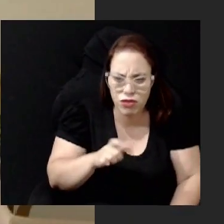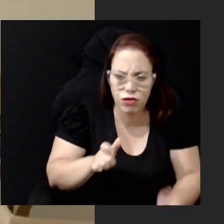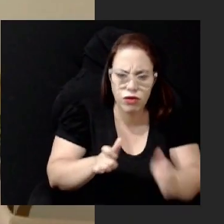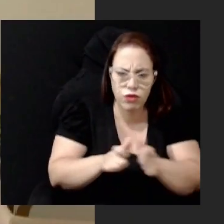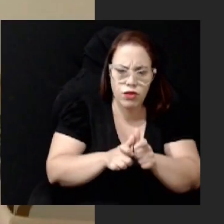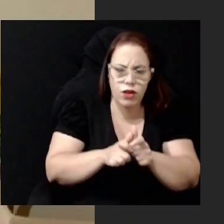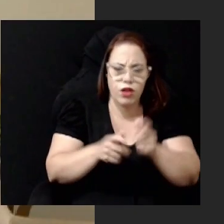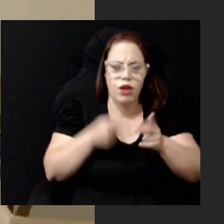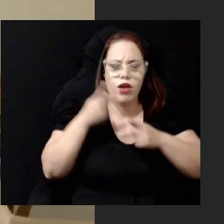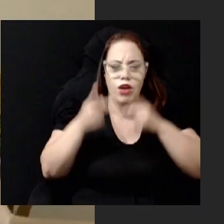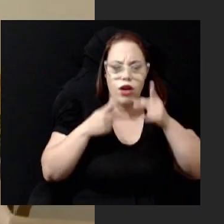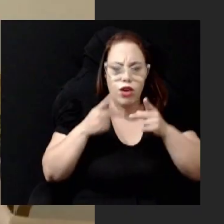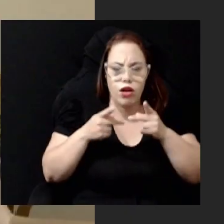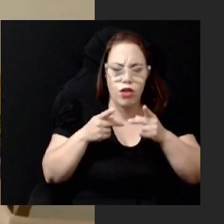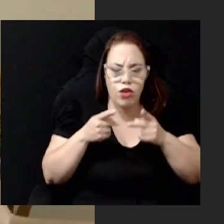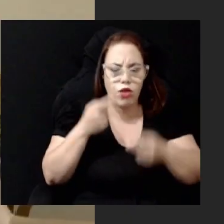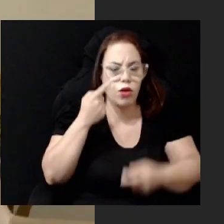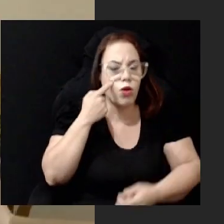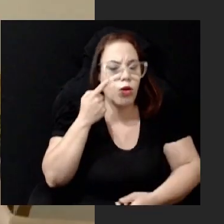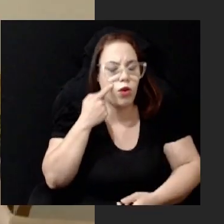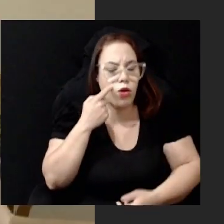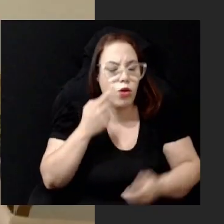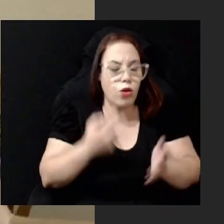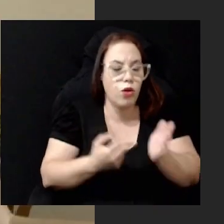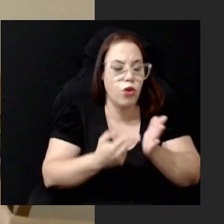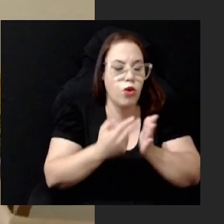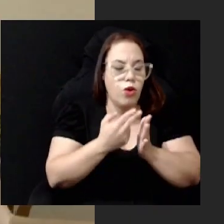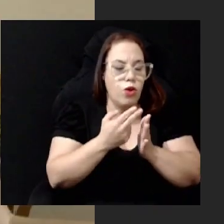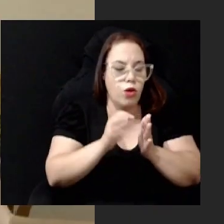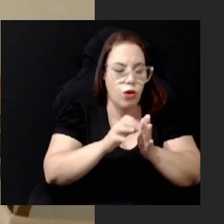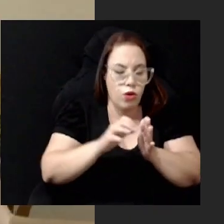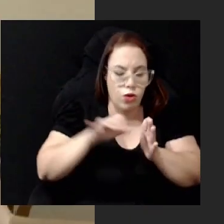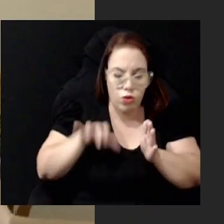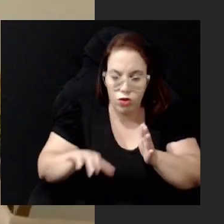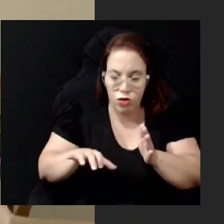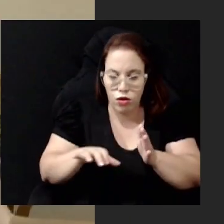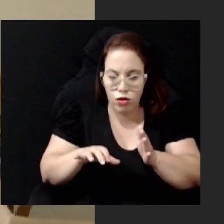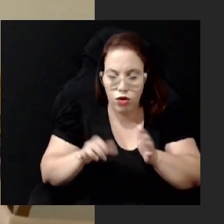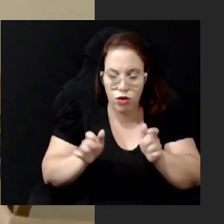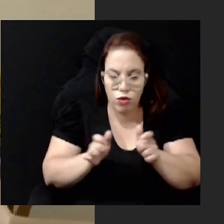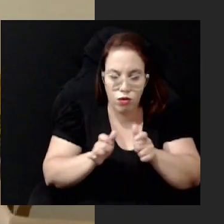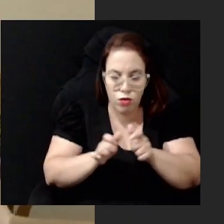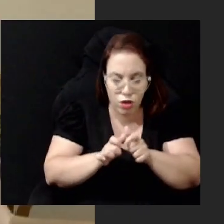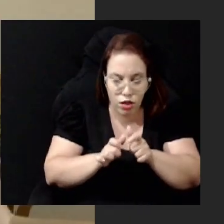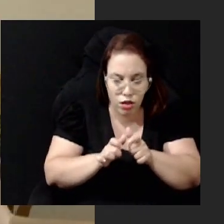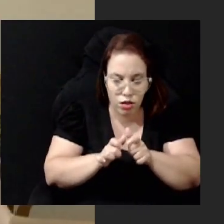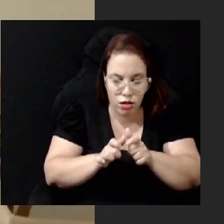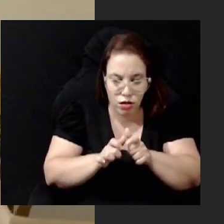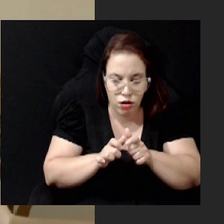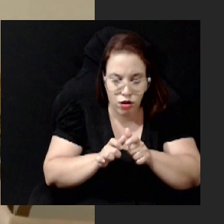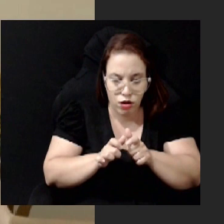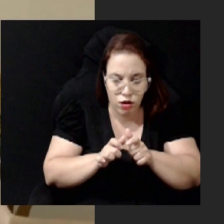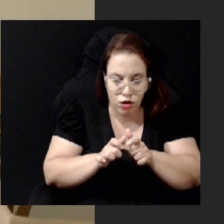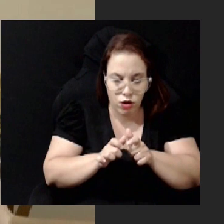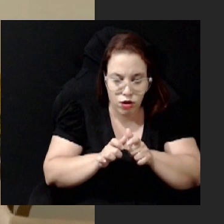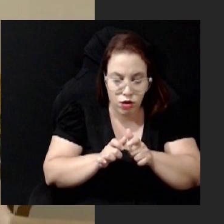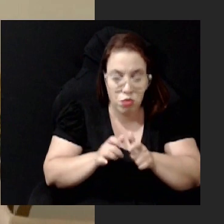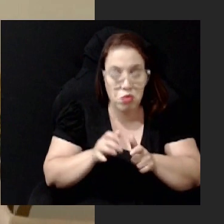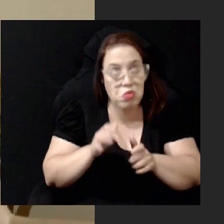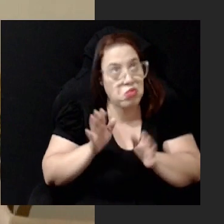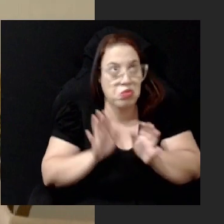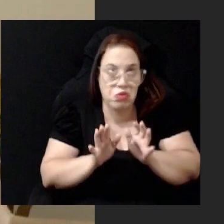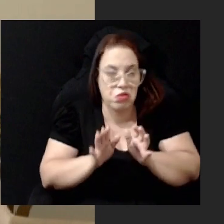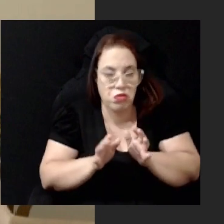menor, porque se eu faço uma ressecção, uma cirurgia para retirada de um tumor pequeno, as consequências vão ser